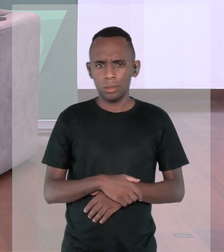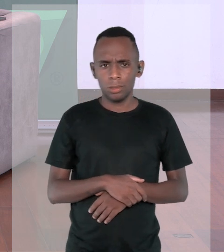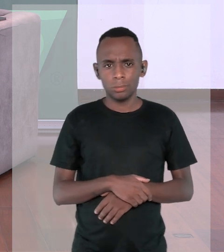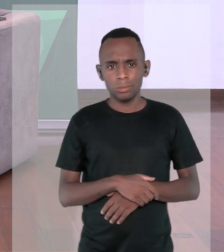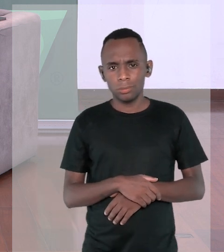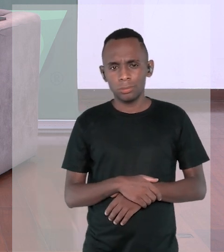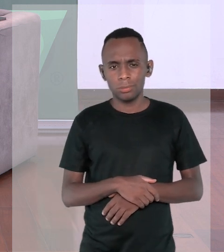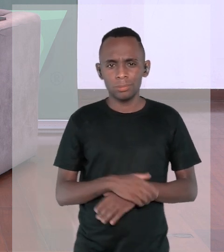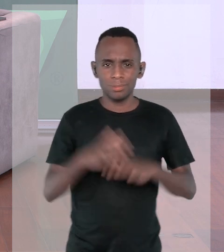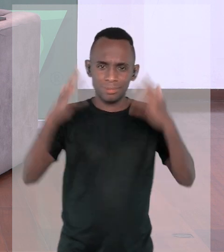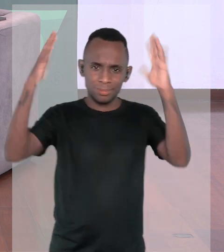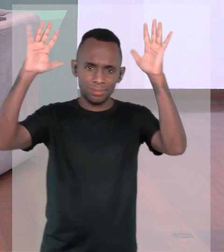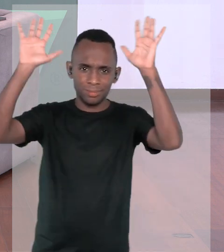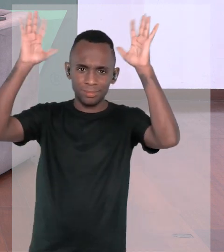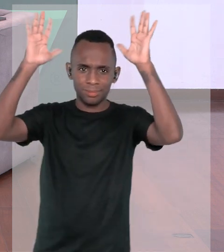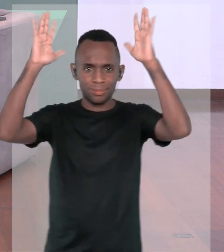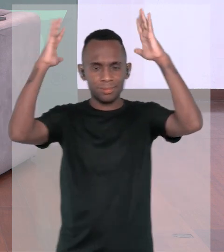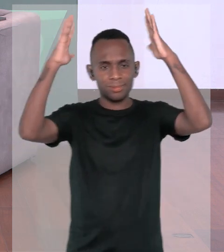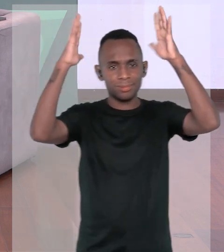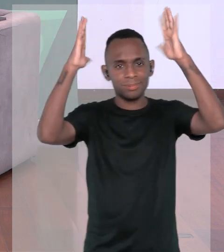É isso.